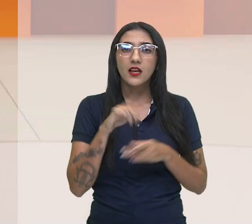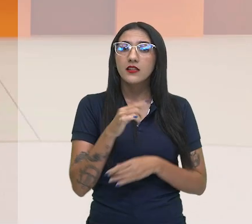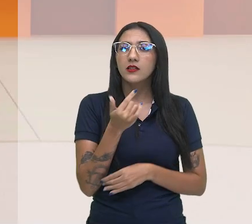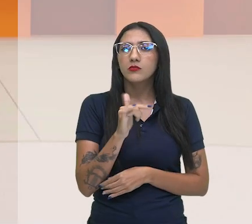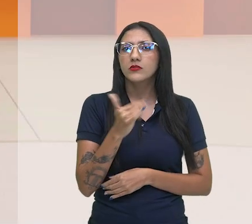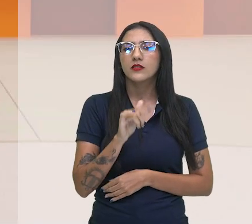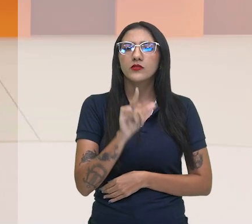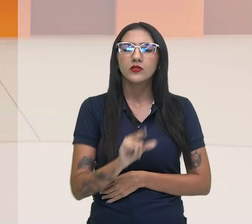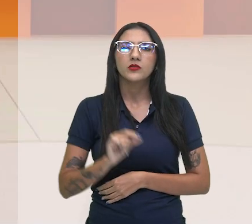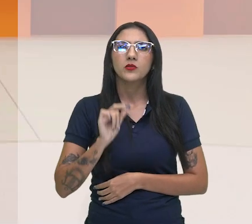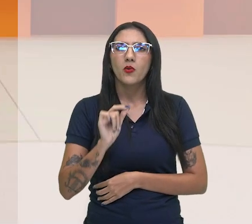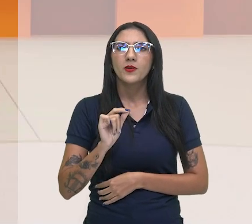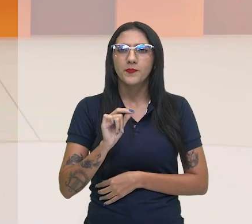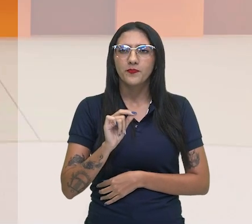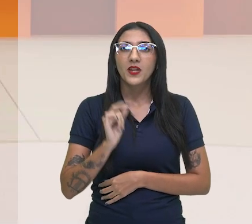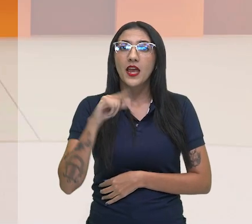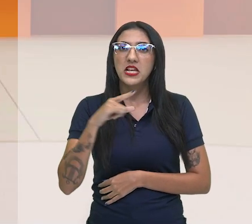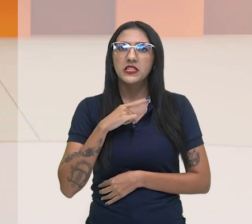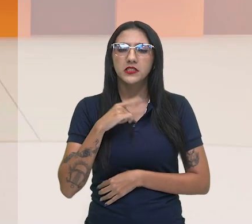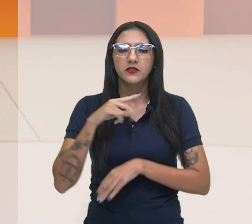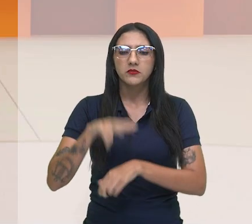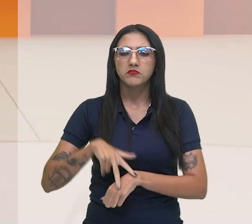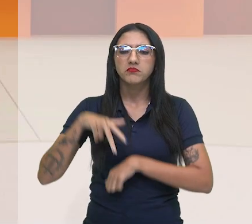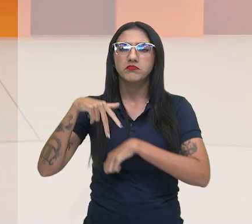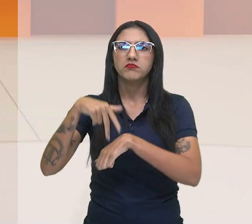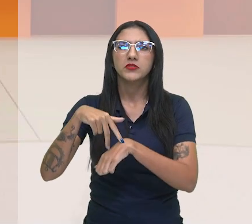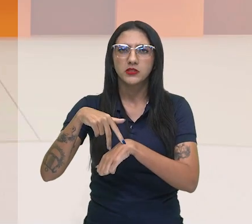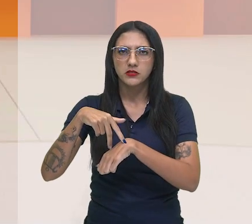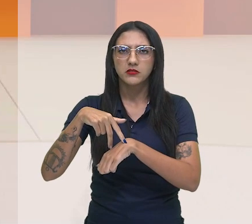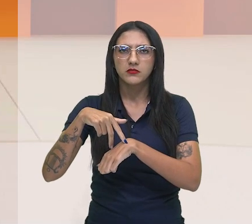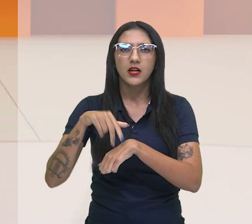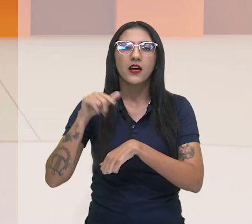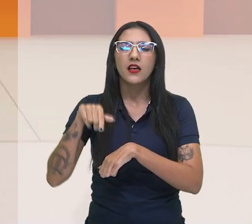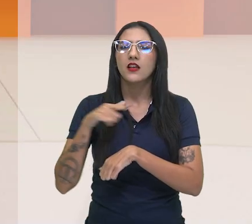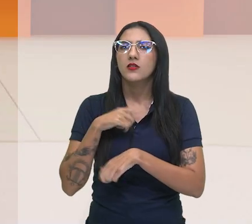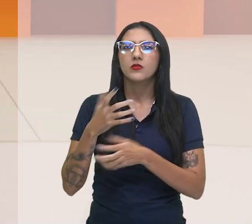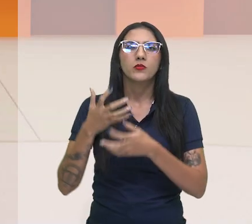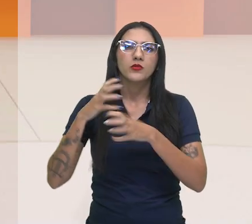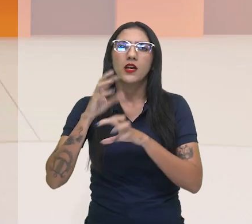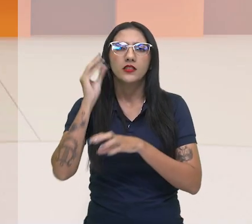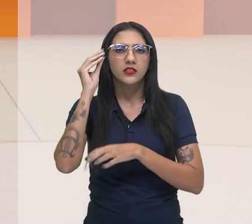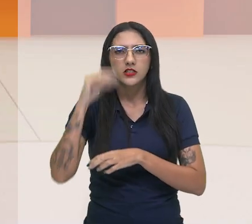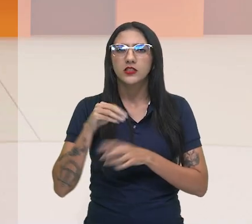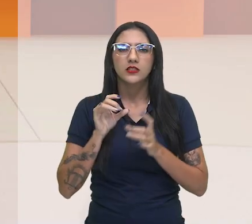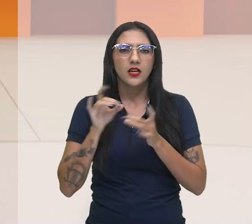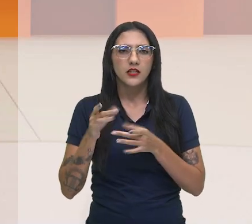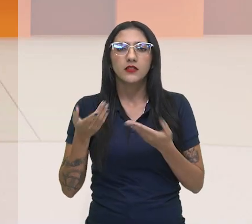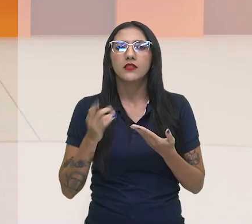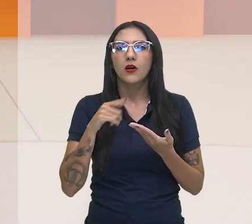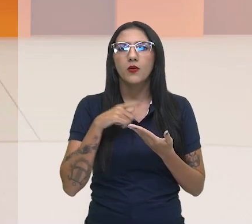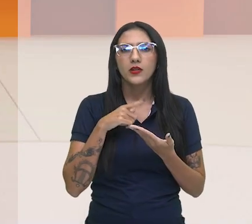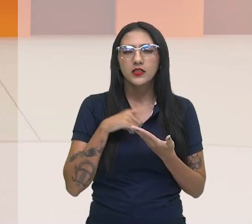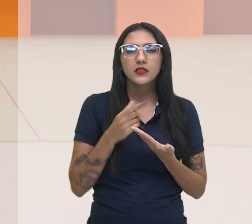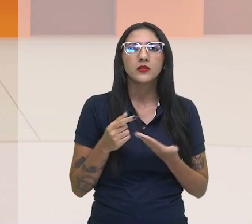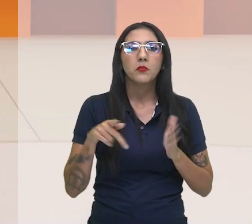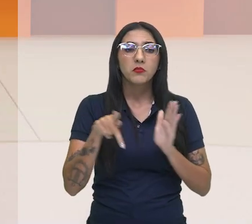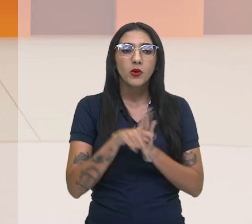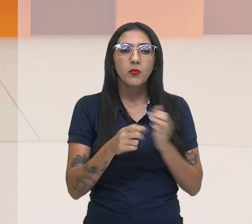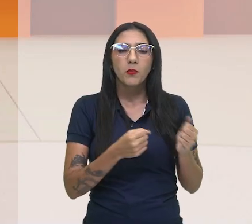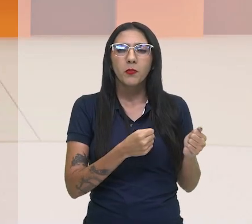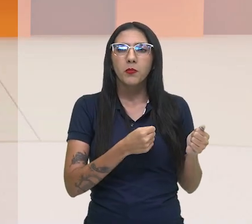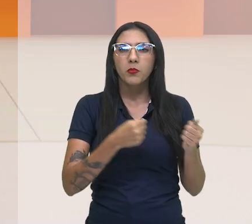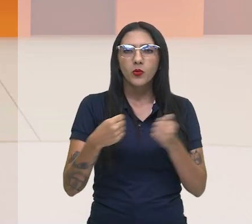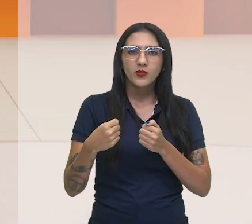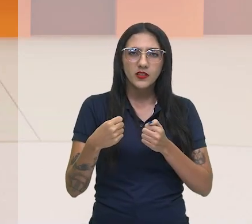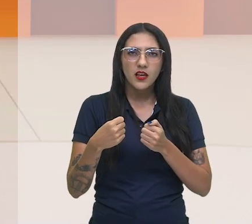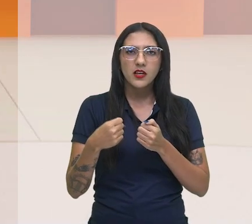eleito. Ele se colocou ali e não quis mais sair. Então, a legitimidade do poder em um Estado democrático